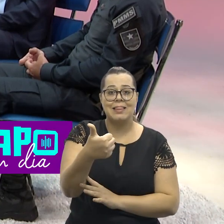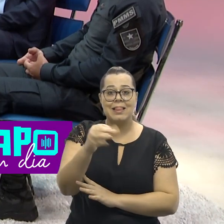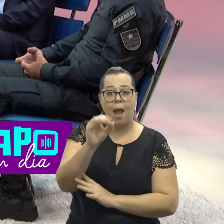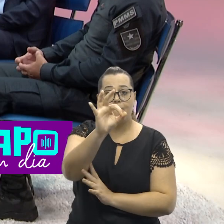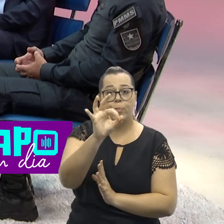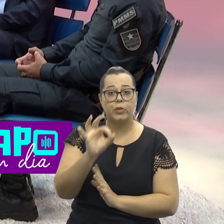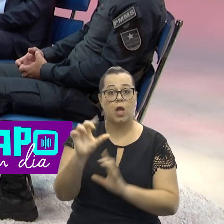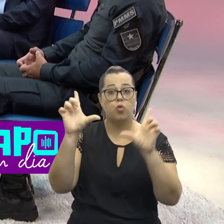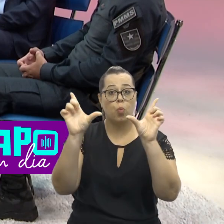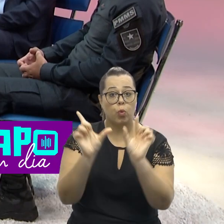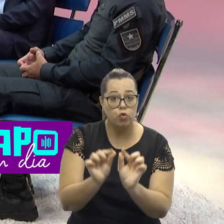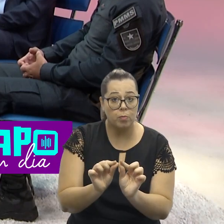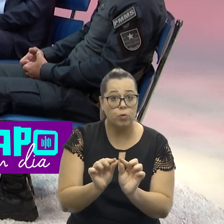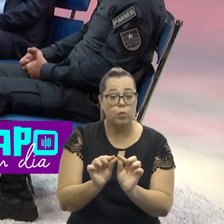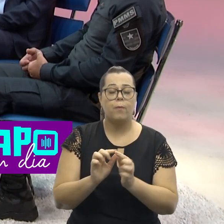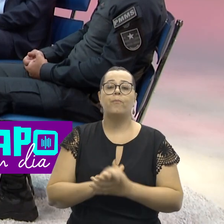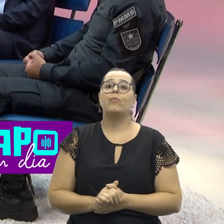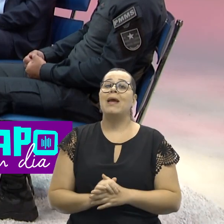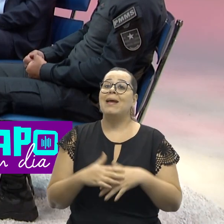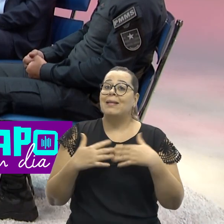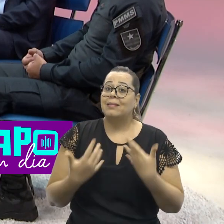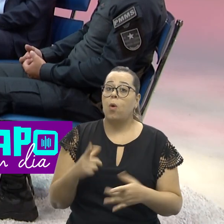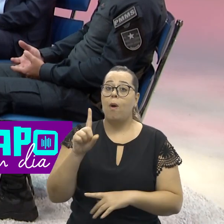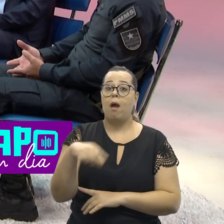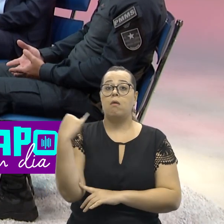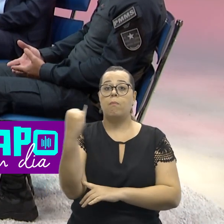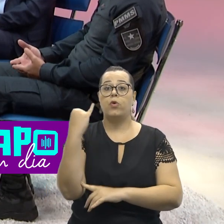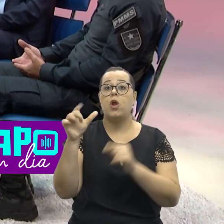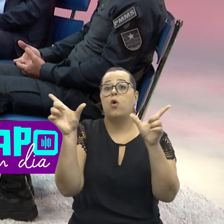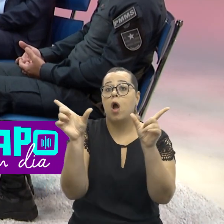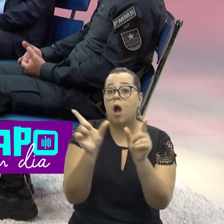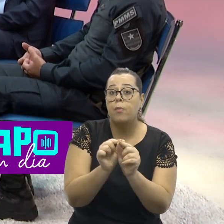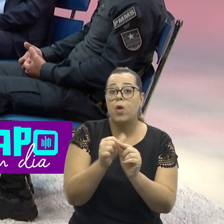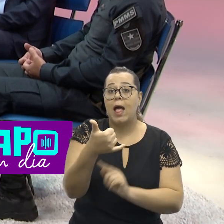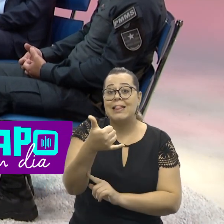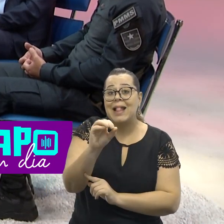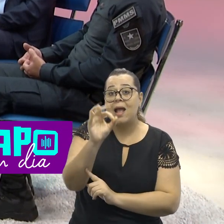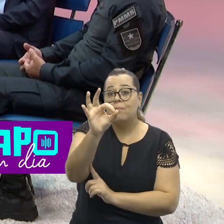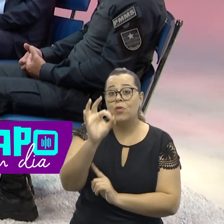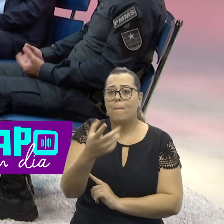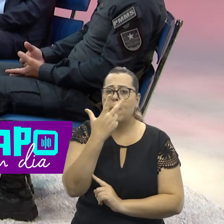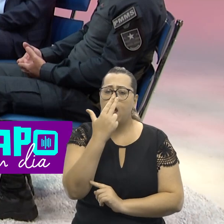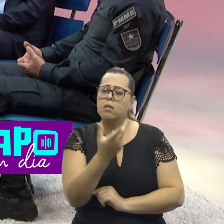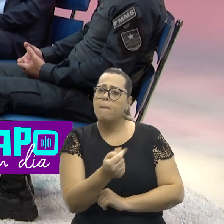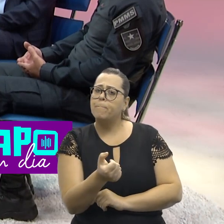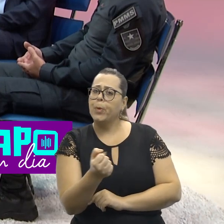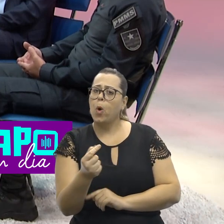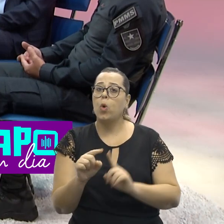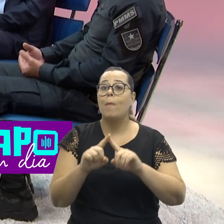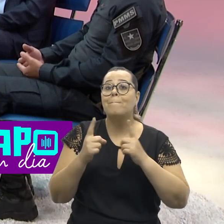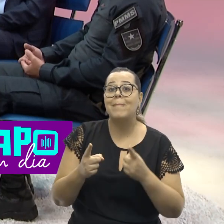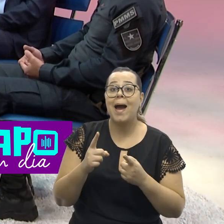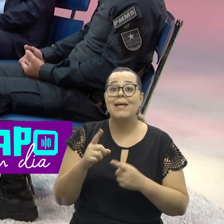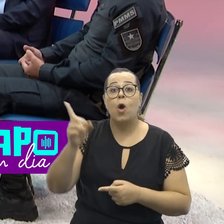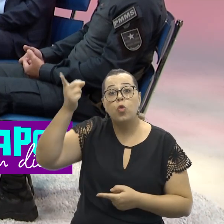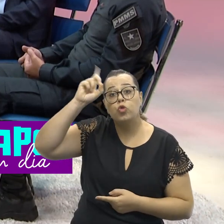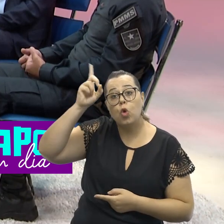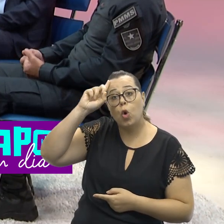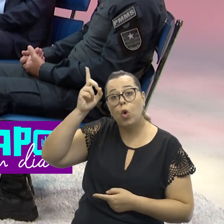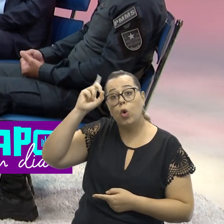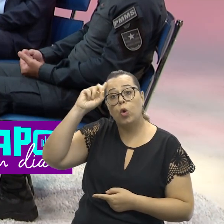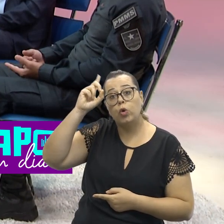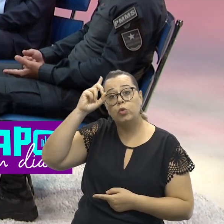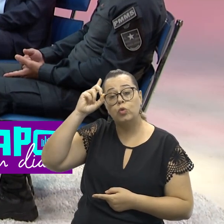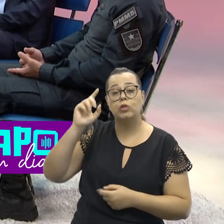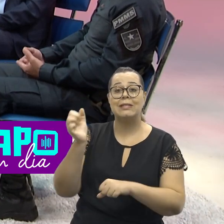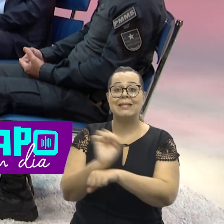acidentes. E é importante que a gente diga que reduzindo o número parece pouco, 10%, mas é sempre importante lembrar que a cada dia